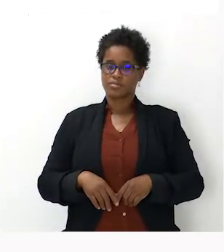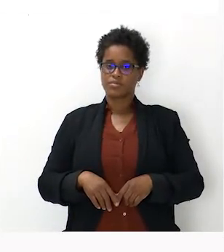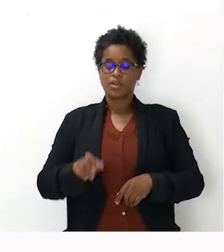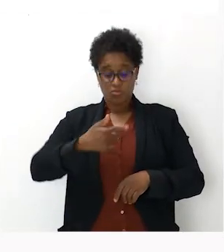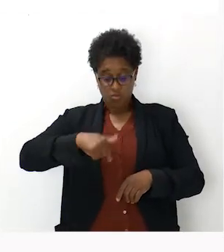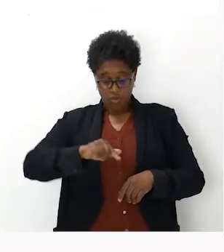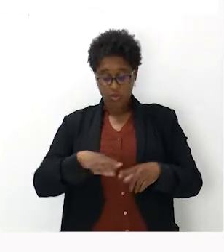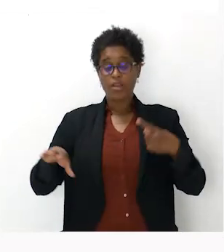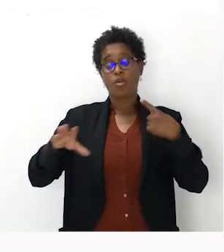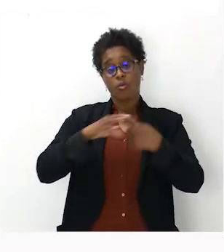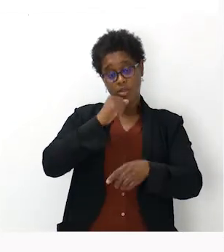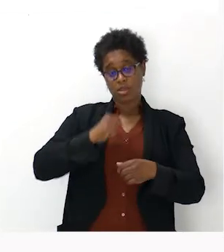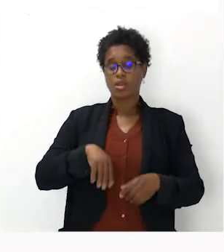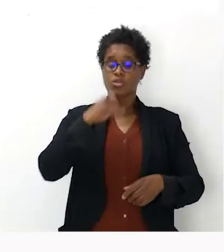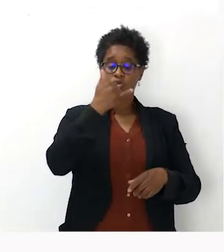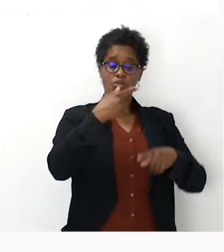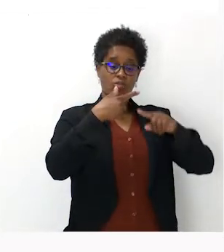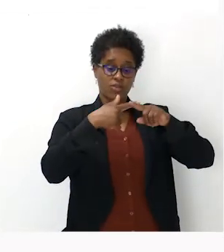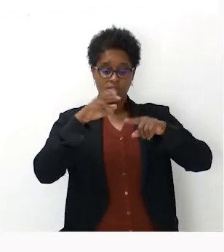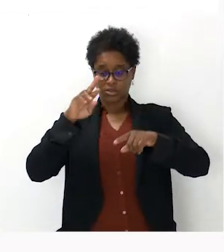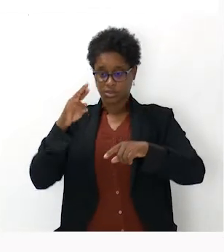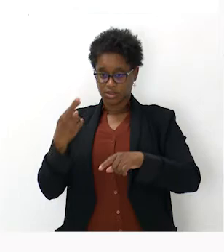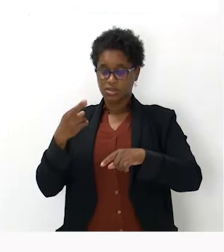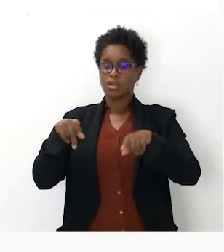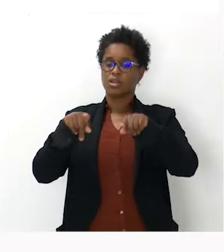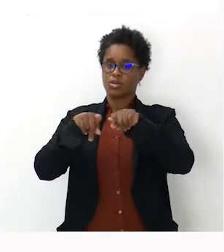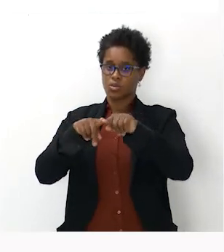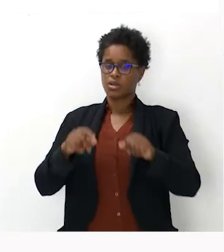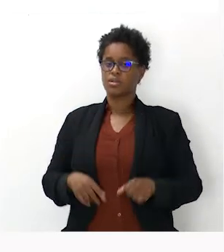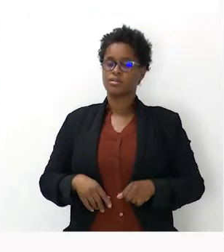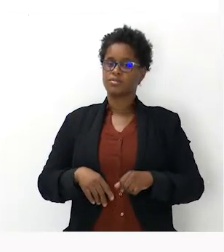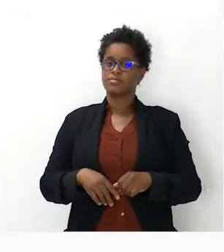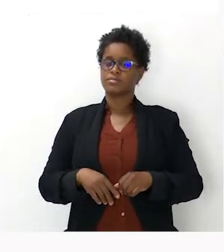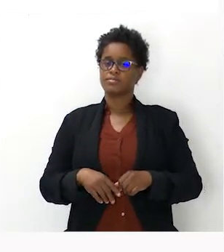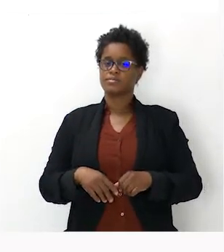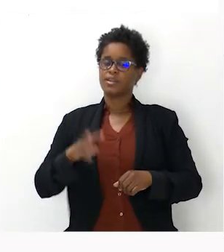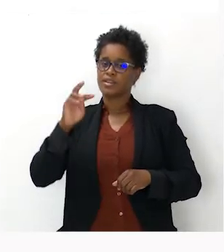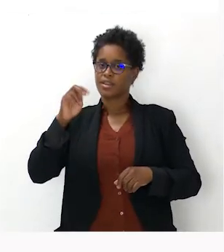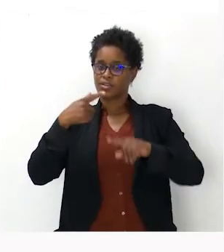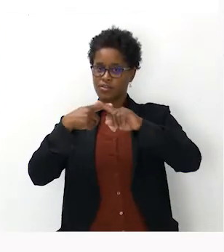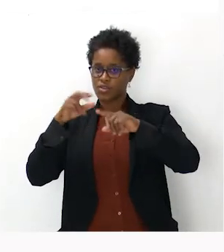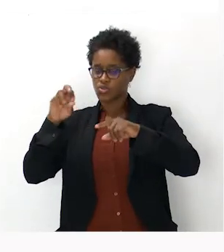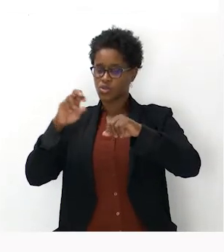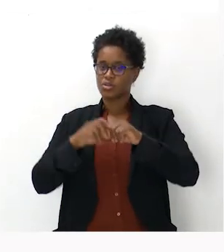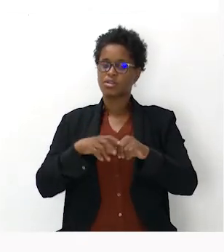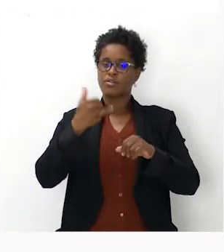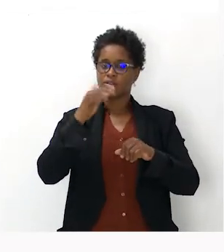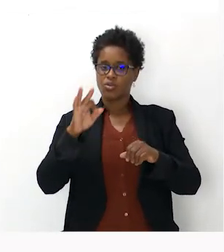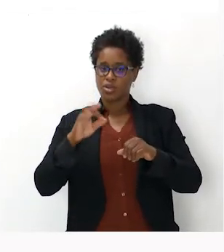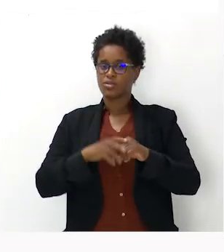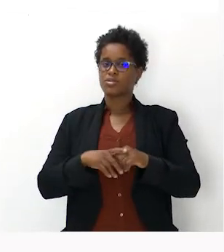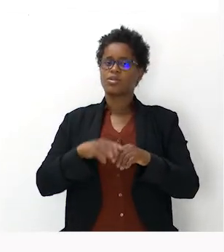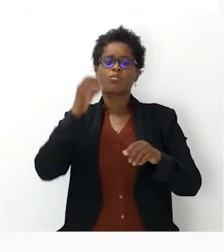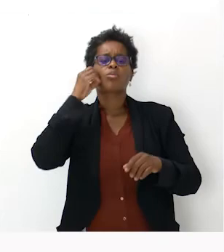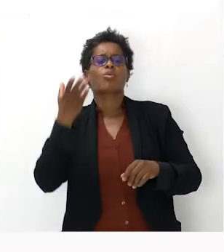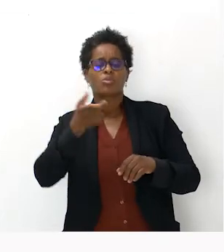nós iremos obter 2 vezes x é igual a 3 vezes 8, 24. Como é que